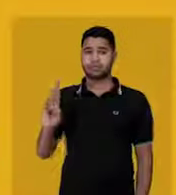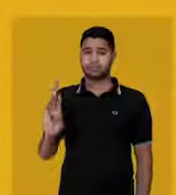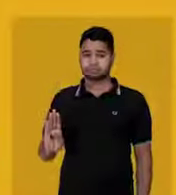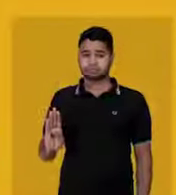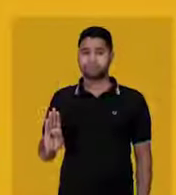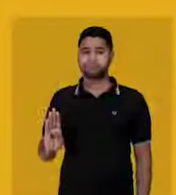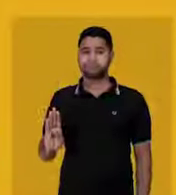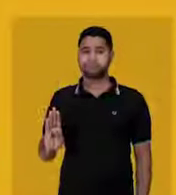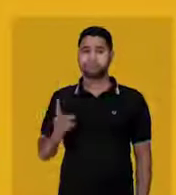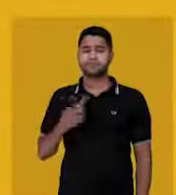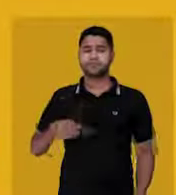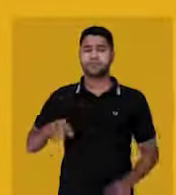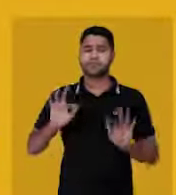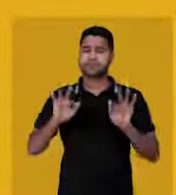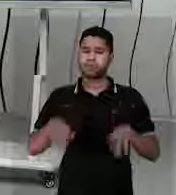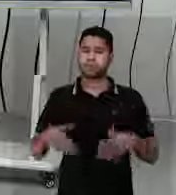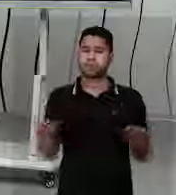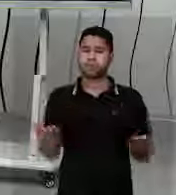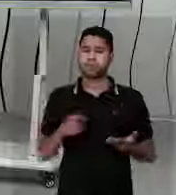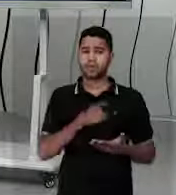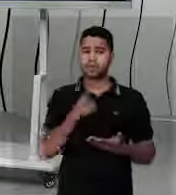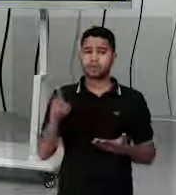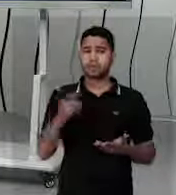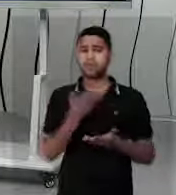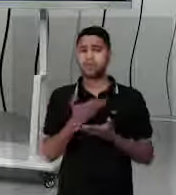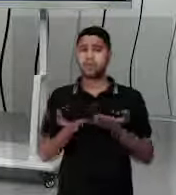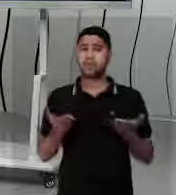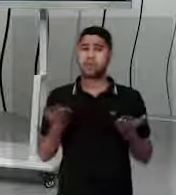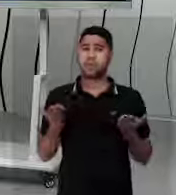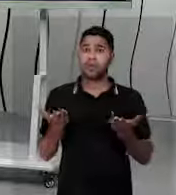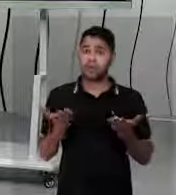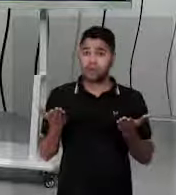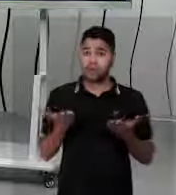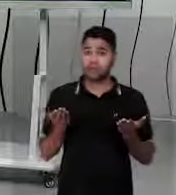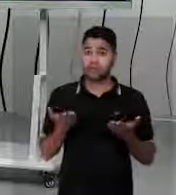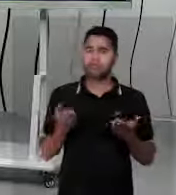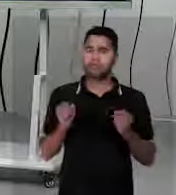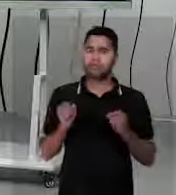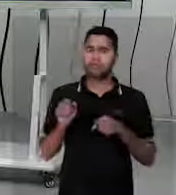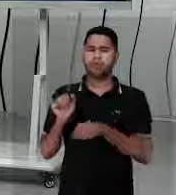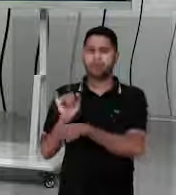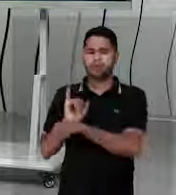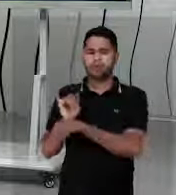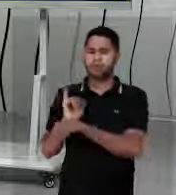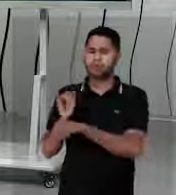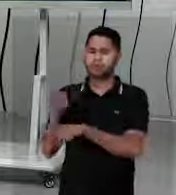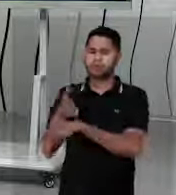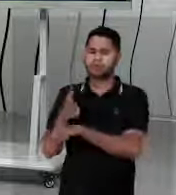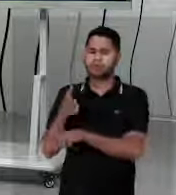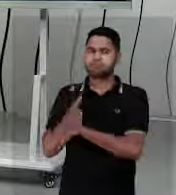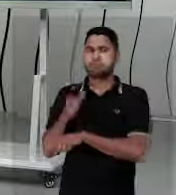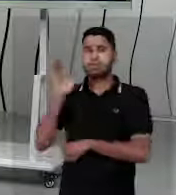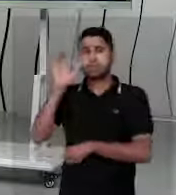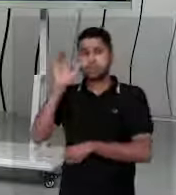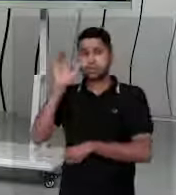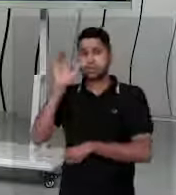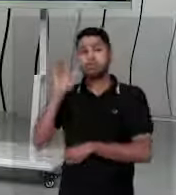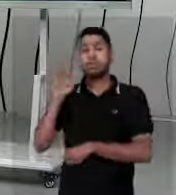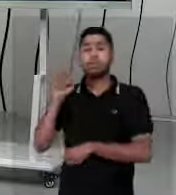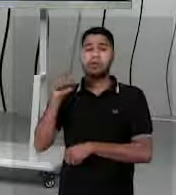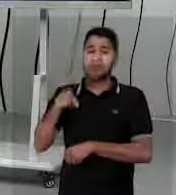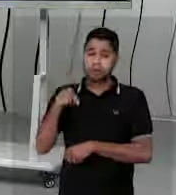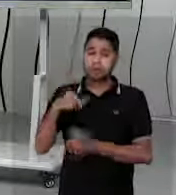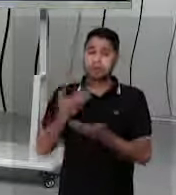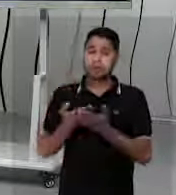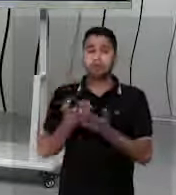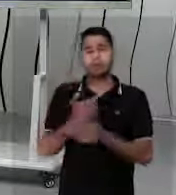CADB. Nós finalizamos por aqui. Se você perdeu a aula de hoje, vocês podem acessar o canal no YouTube para assistir essa e as